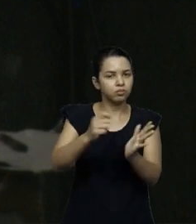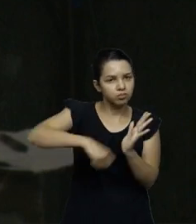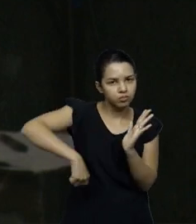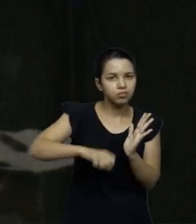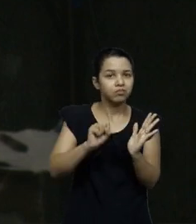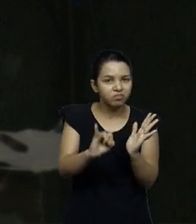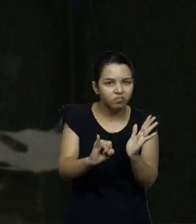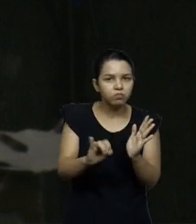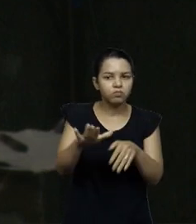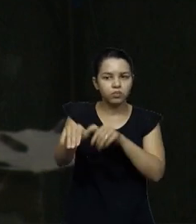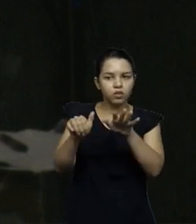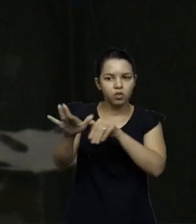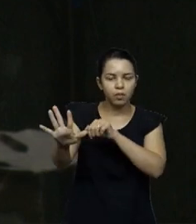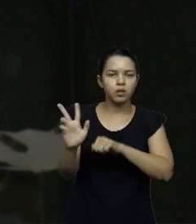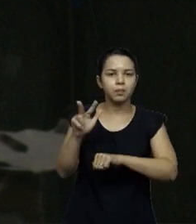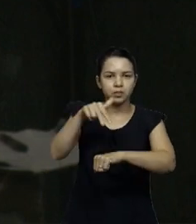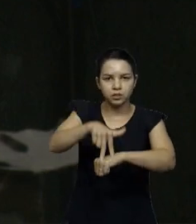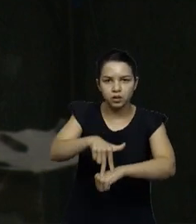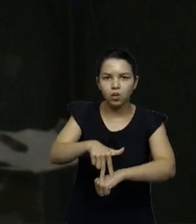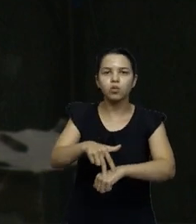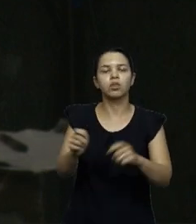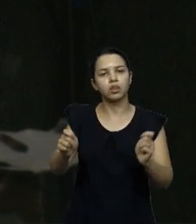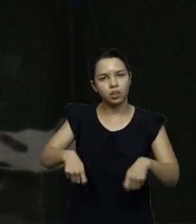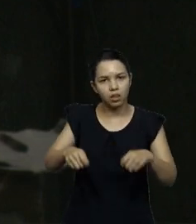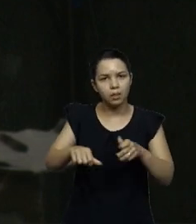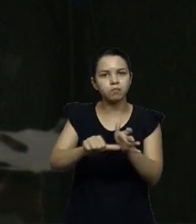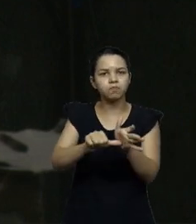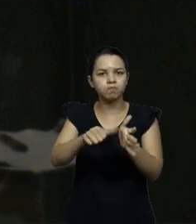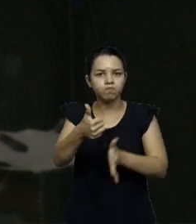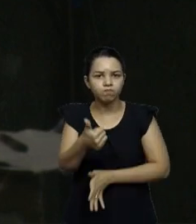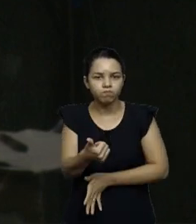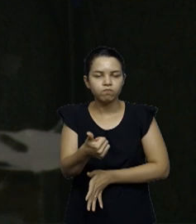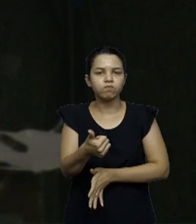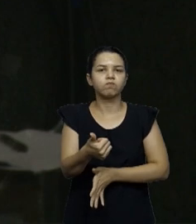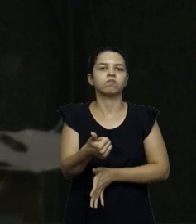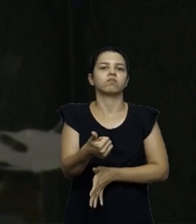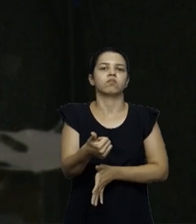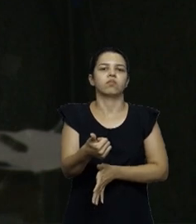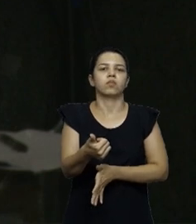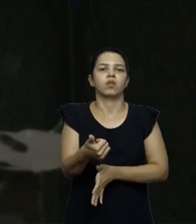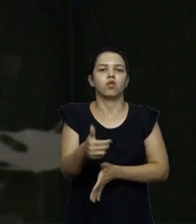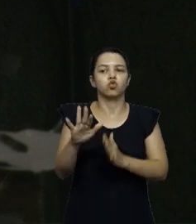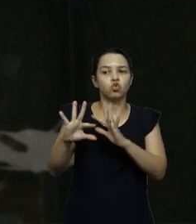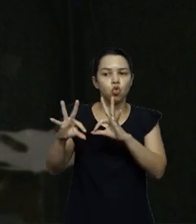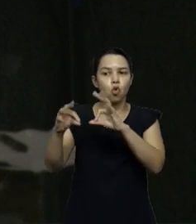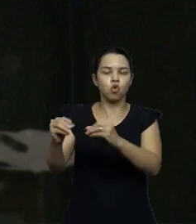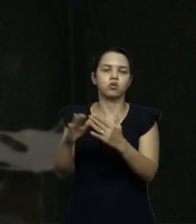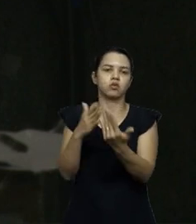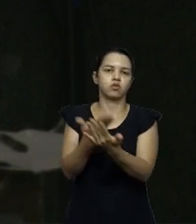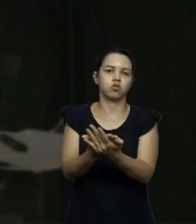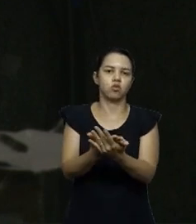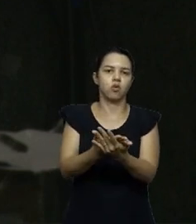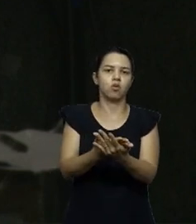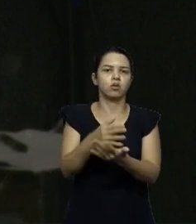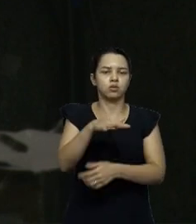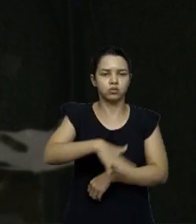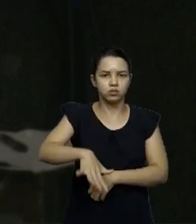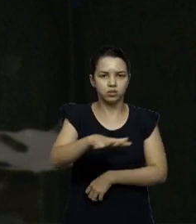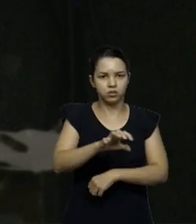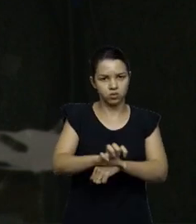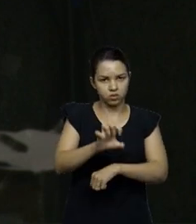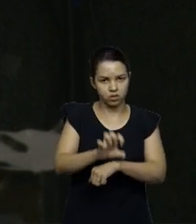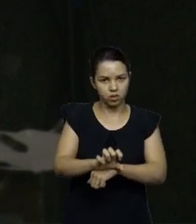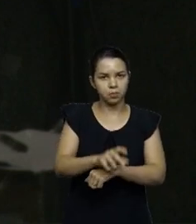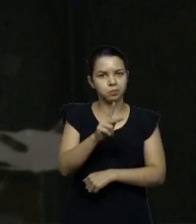poderia poderíamos ter tido pela primeira vez em muito tempo todas as escolas deste estado né com os professores